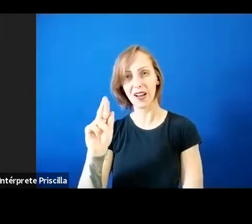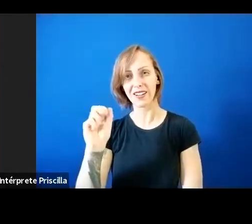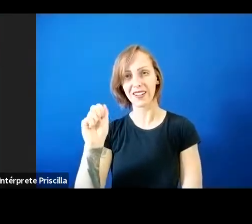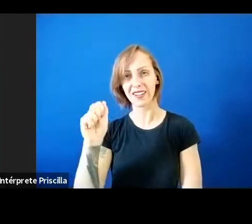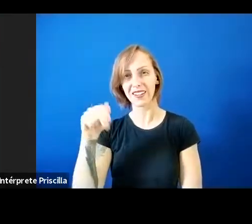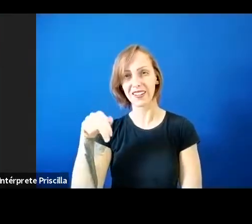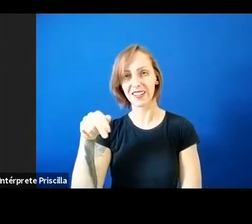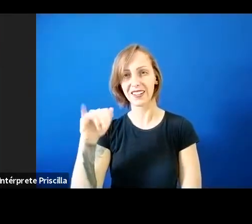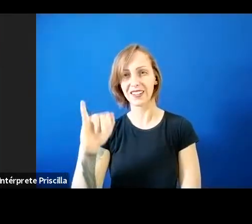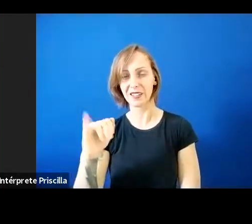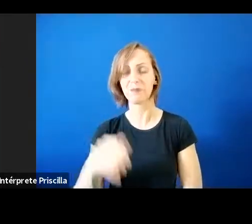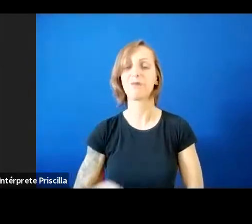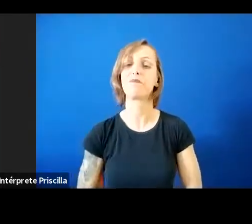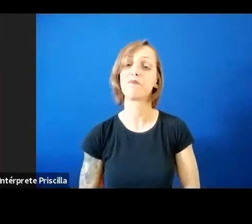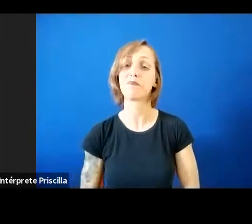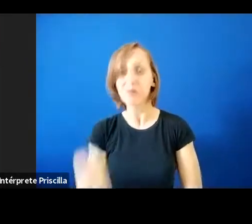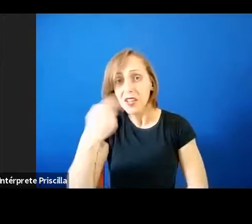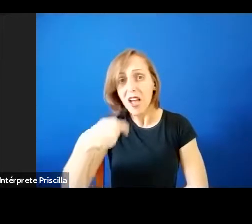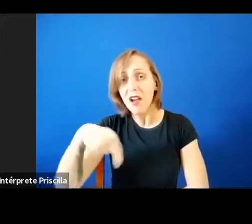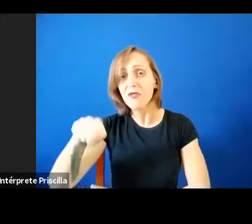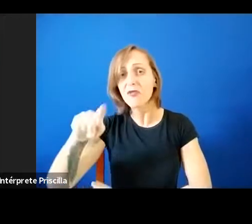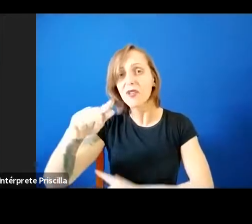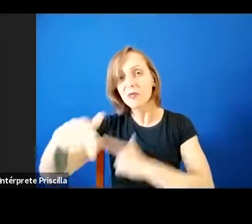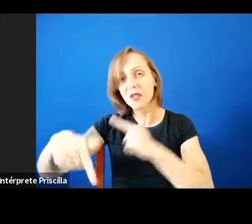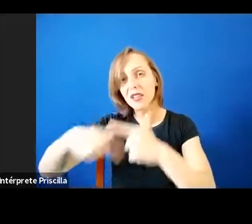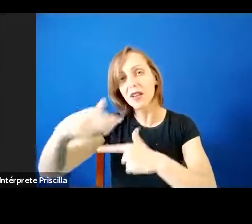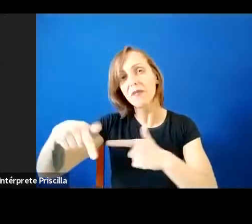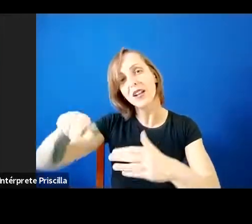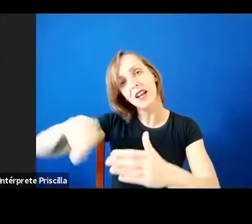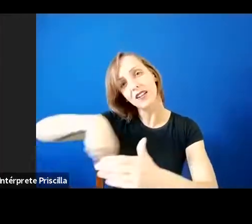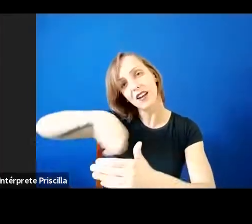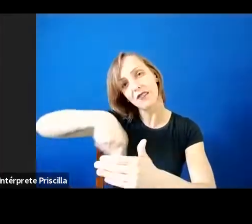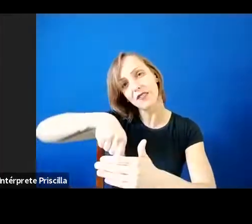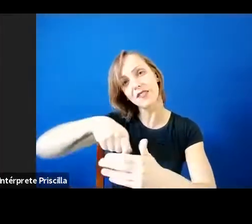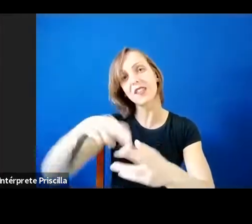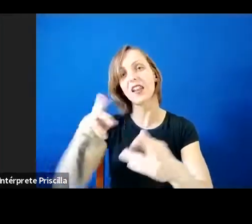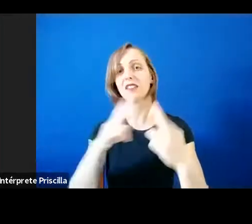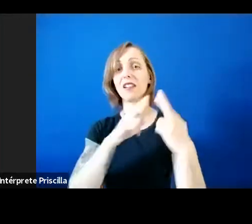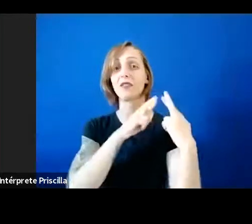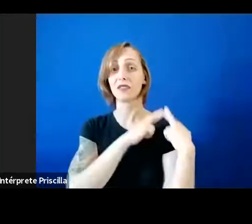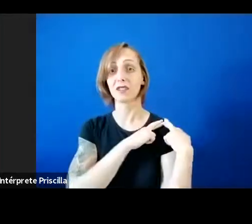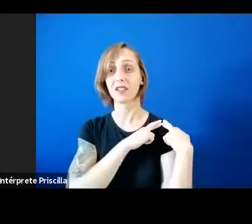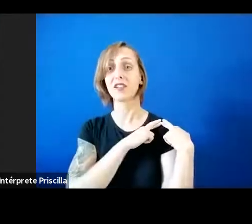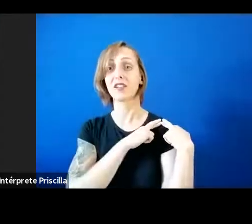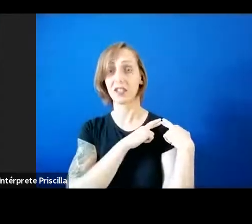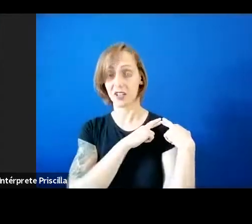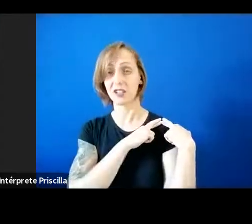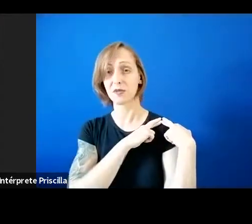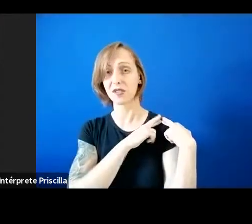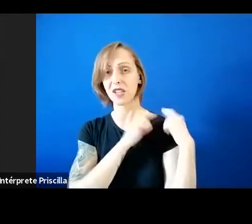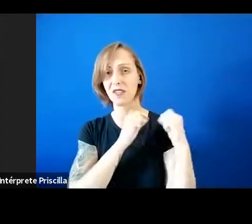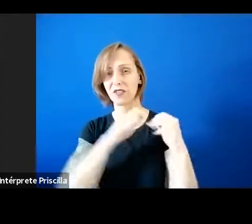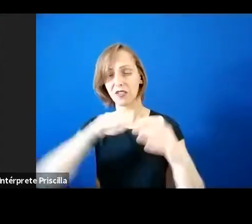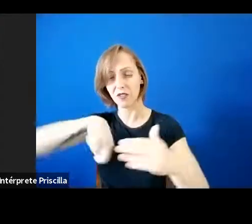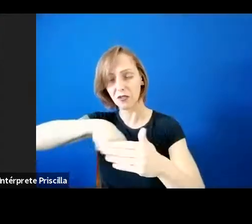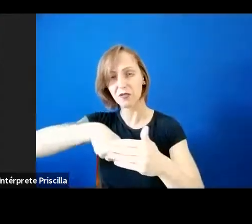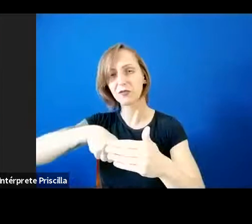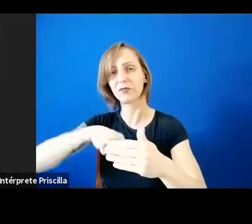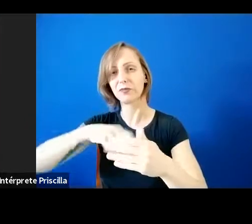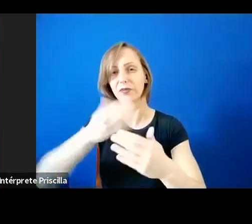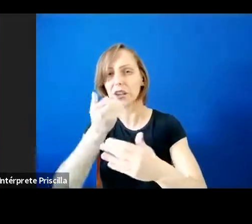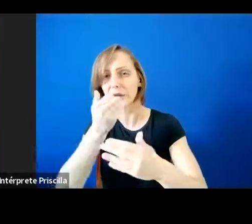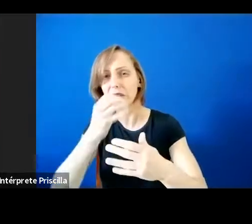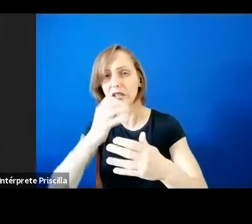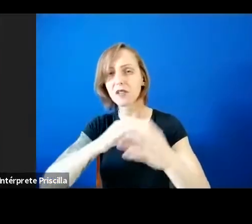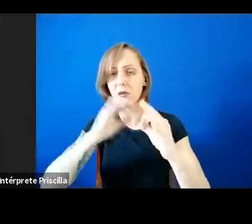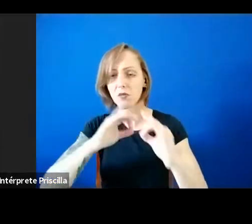na cozinha e aí a gente foi responsável por servir a alimentação, ali o almoço, né? E aí,